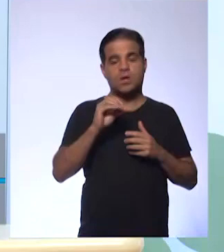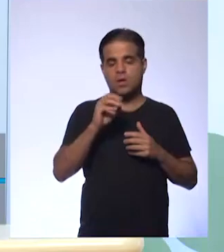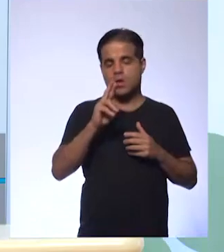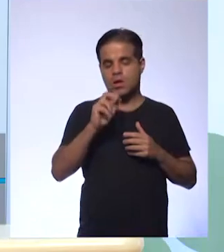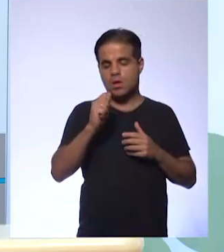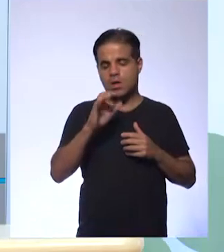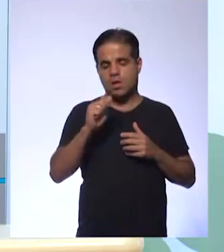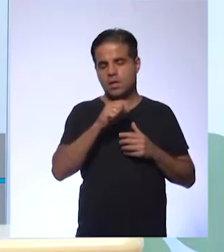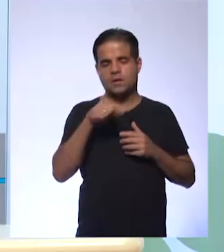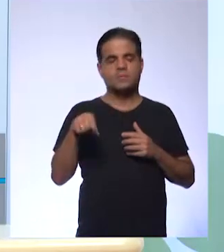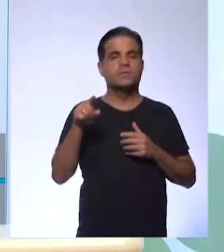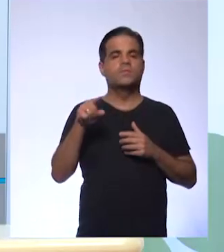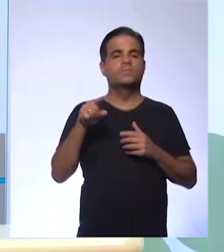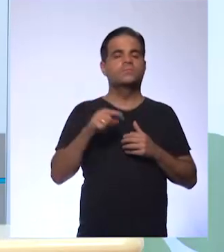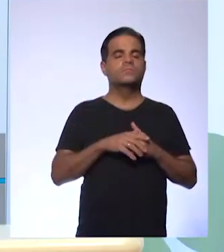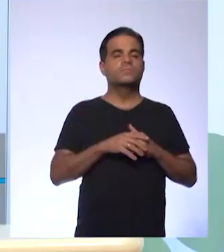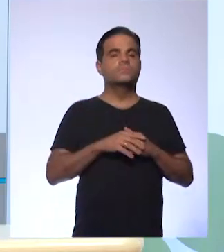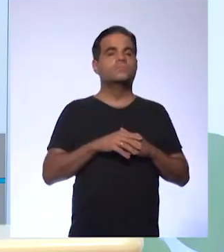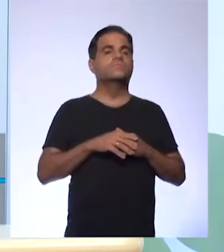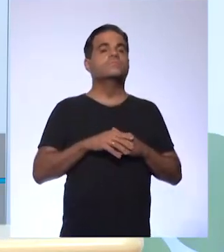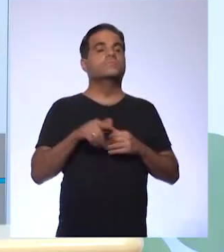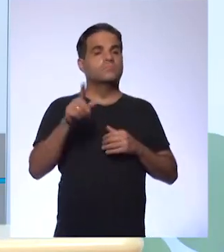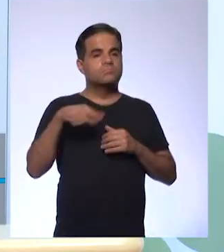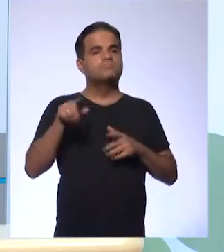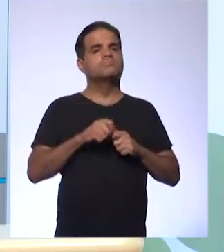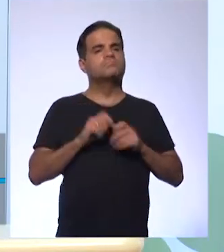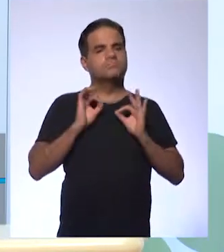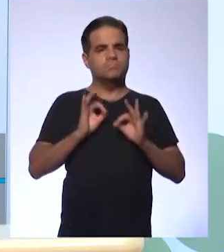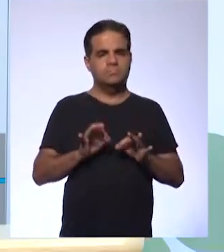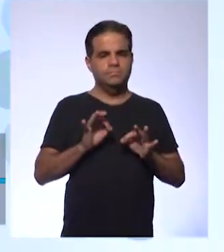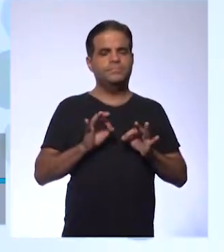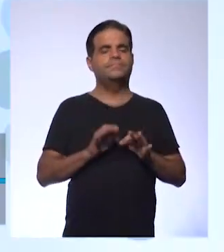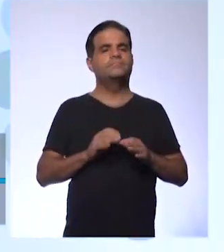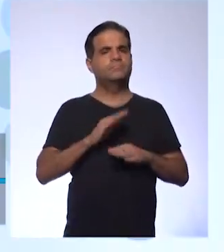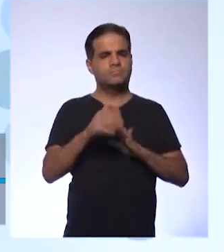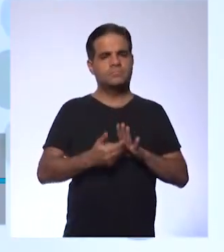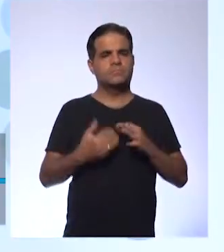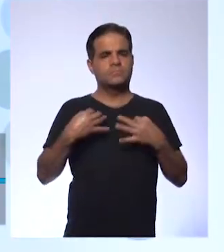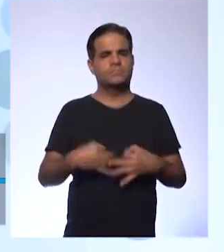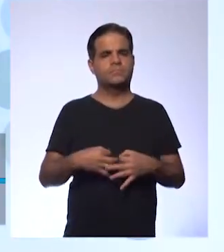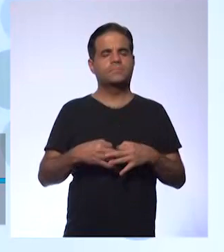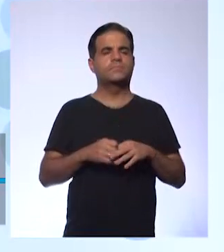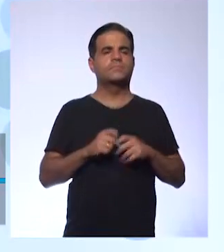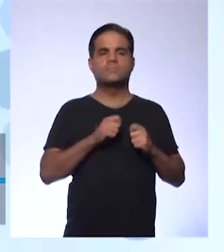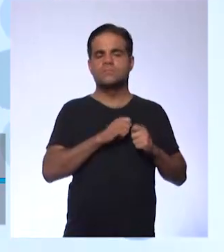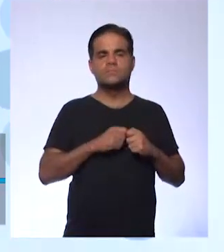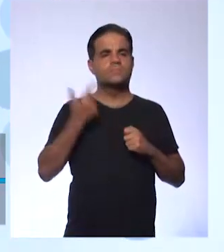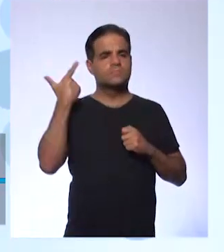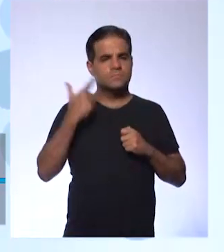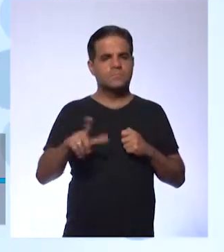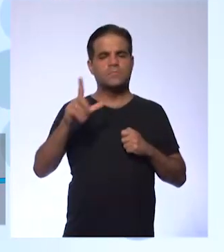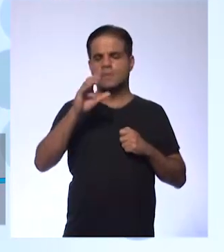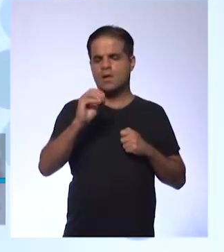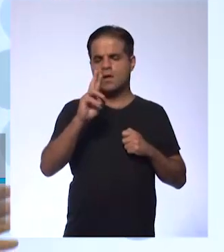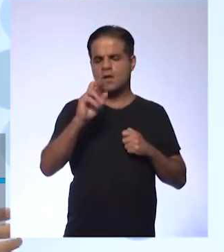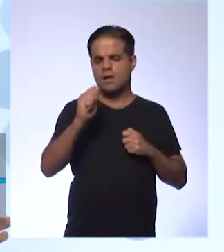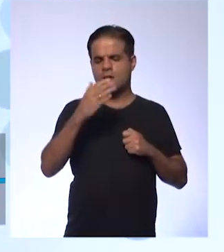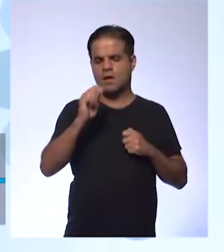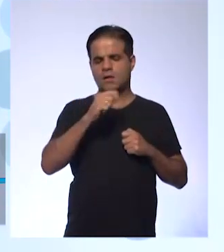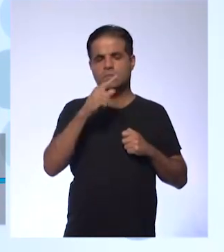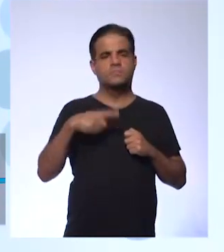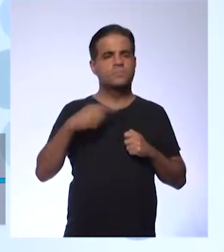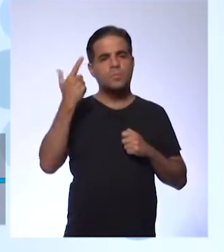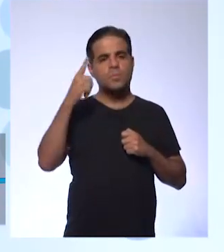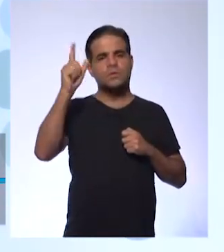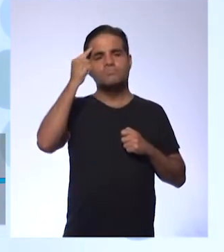oração, certo? Isso. E aí quando a gente E eles faz, fizeram direitinho. fizeram Uhum. direitinho. Quando a gente faz uma oração, tem uma outra intenção,